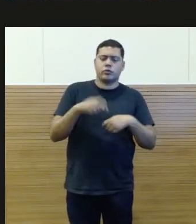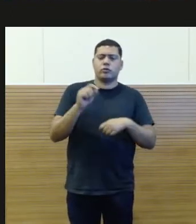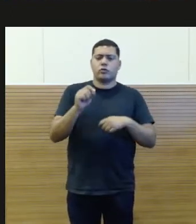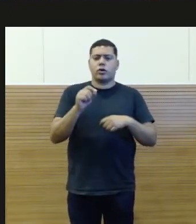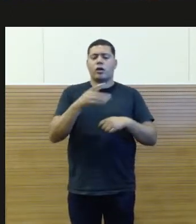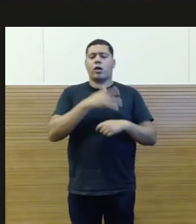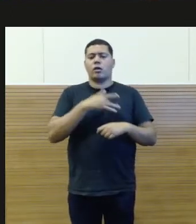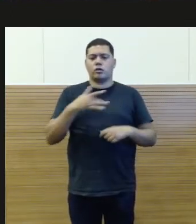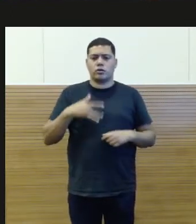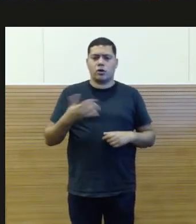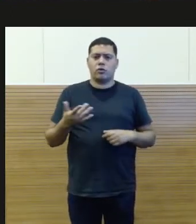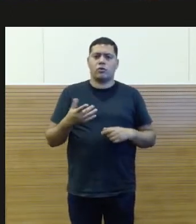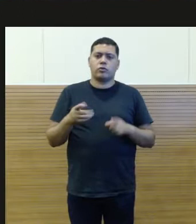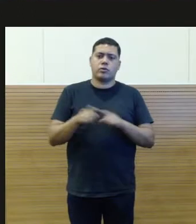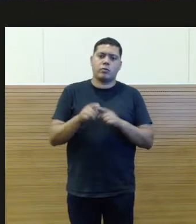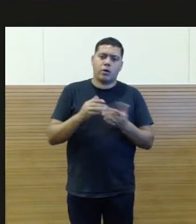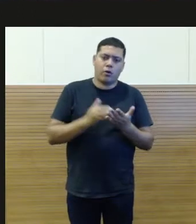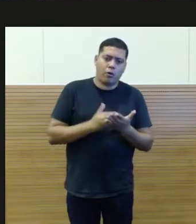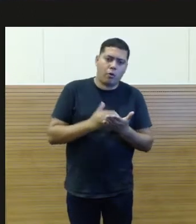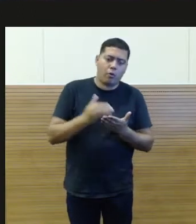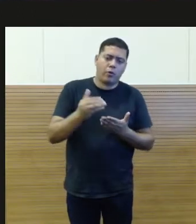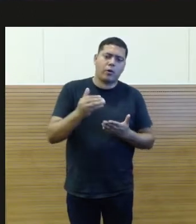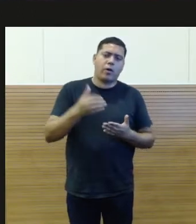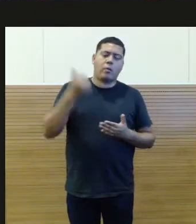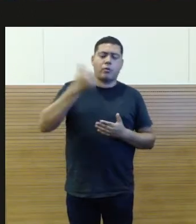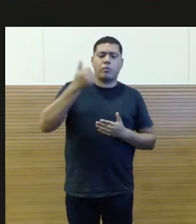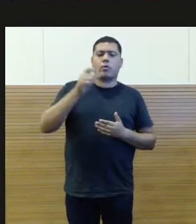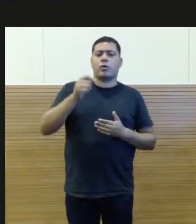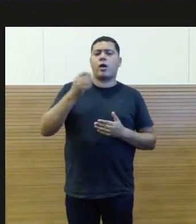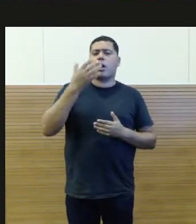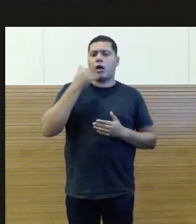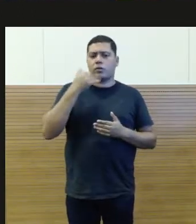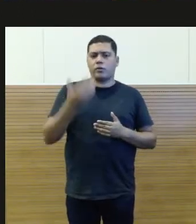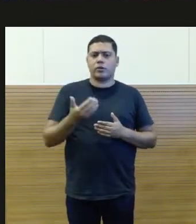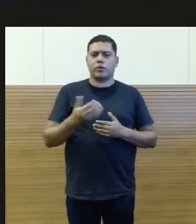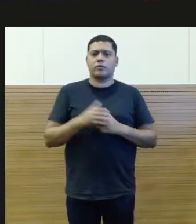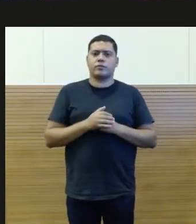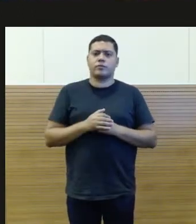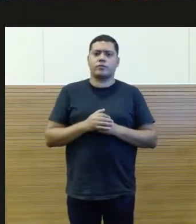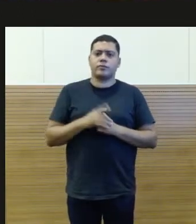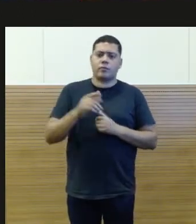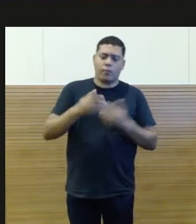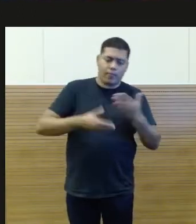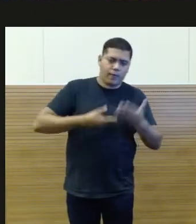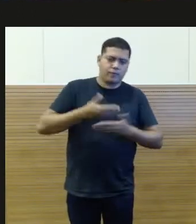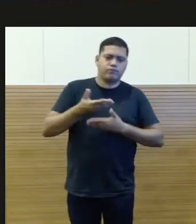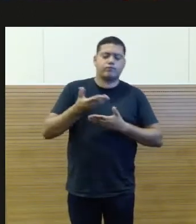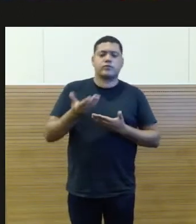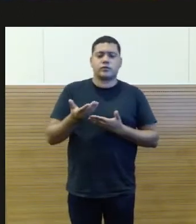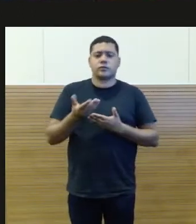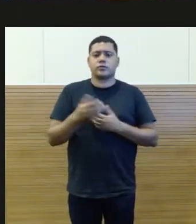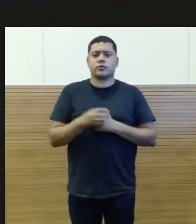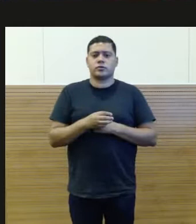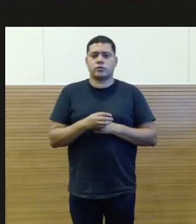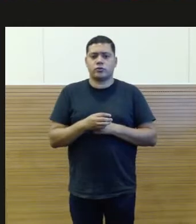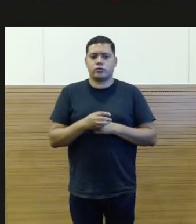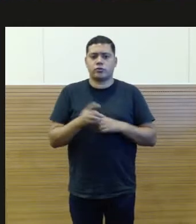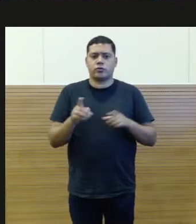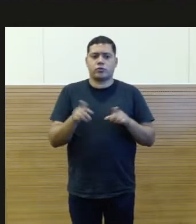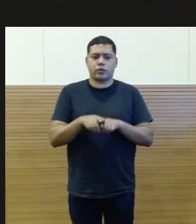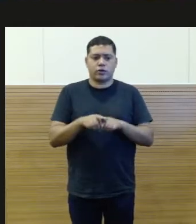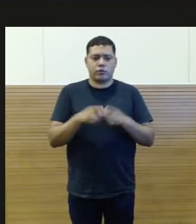de saúde, a começar pela matriz alimentar, ou seja, as interações físicas e químicas que